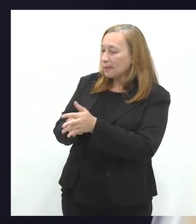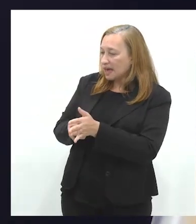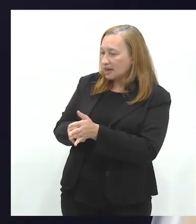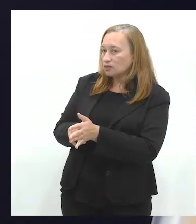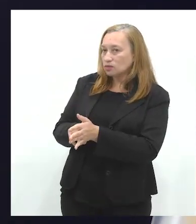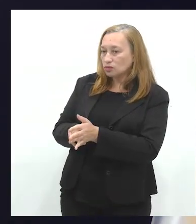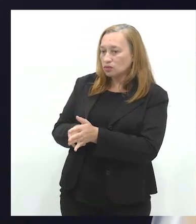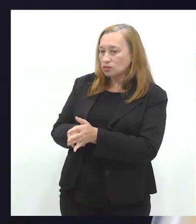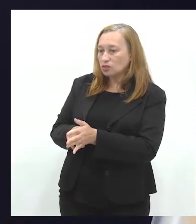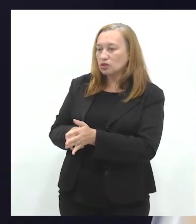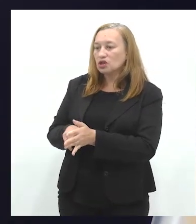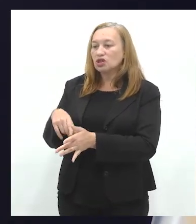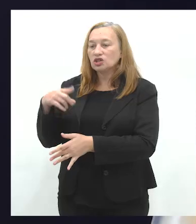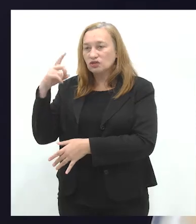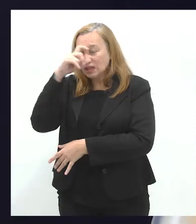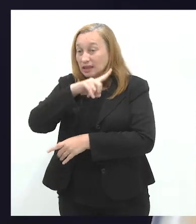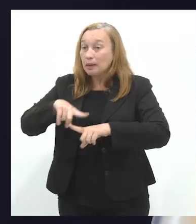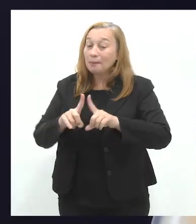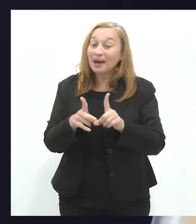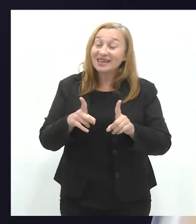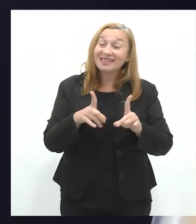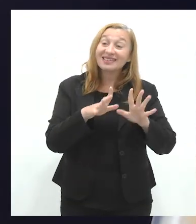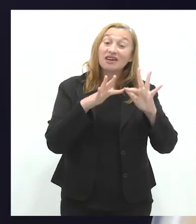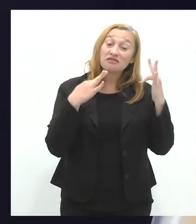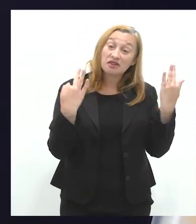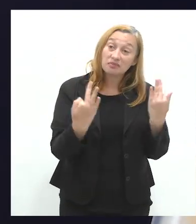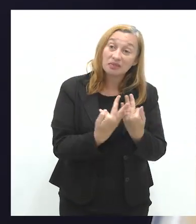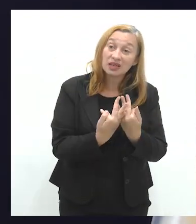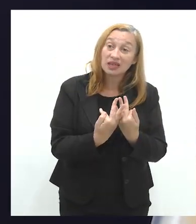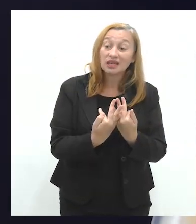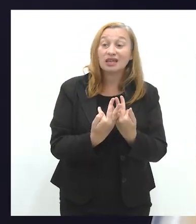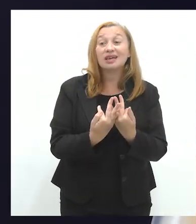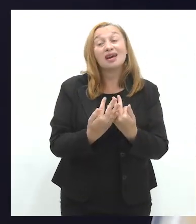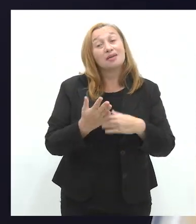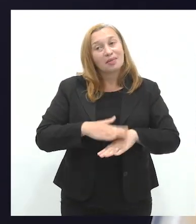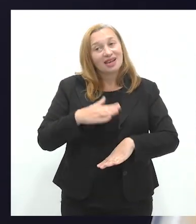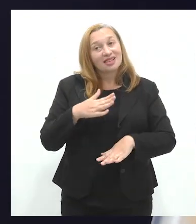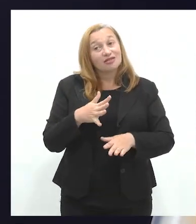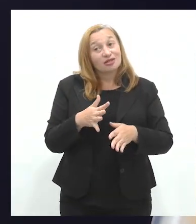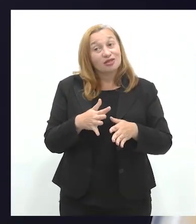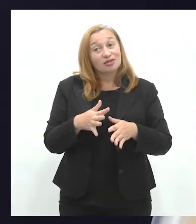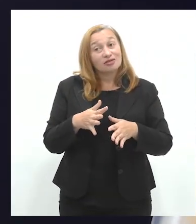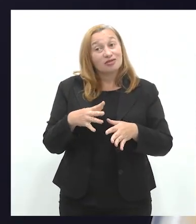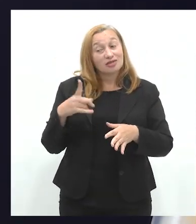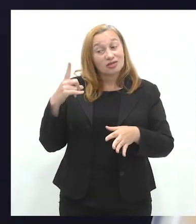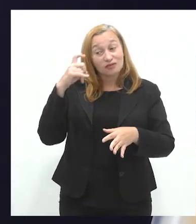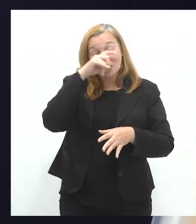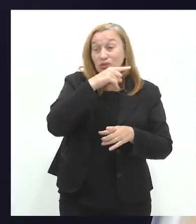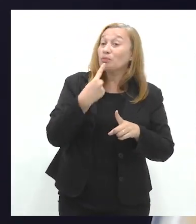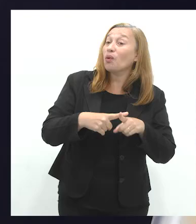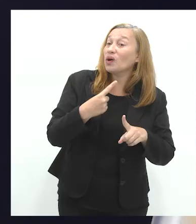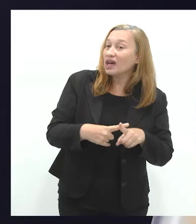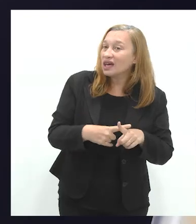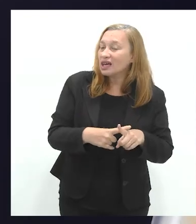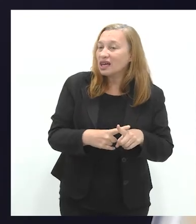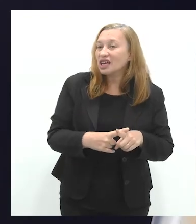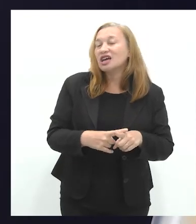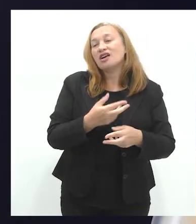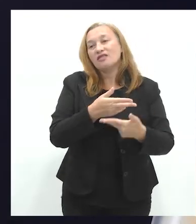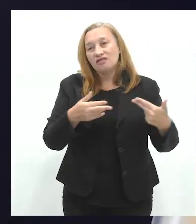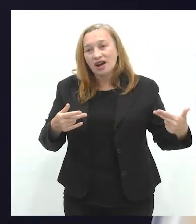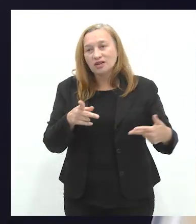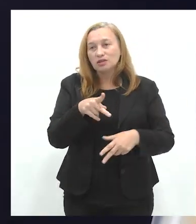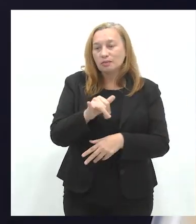vemos menos defasagem. Agora, no contexto familiar é que a coisa fica mais puxada. Por